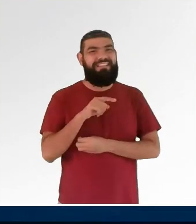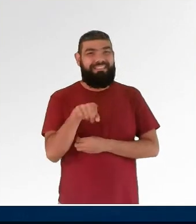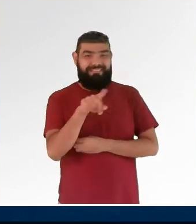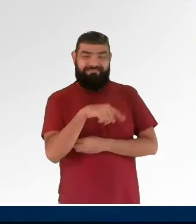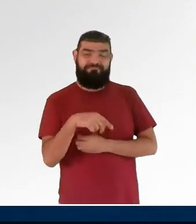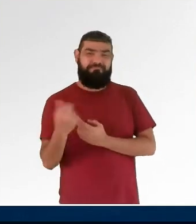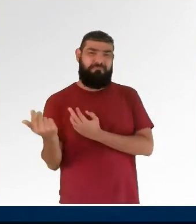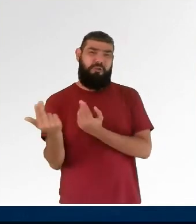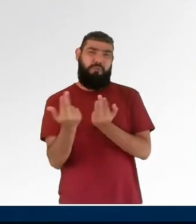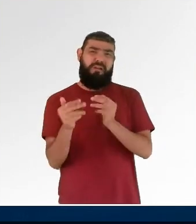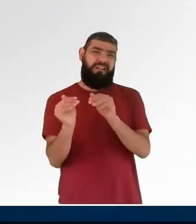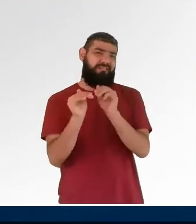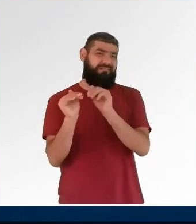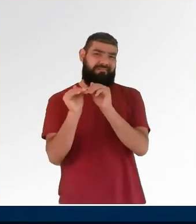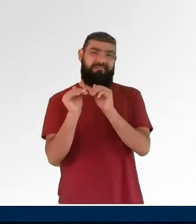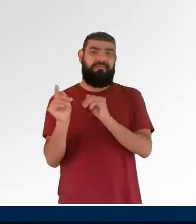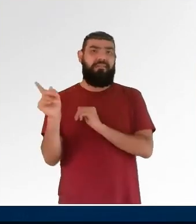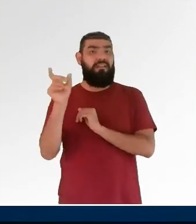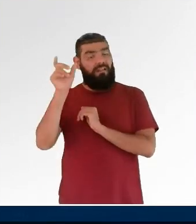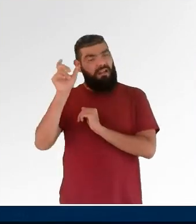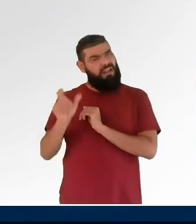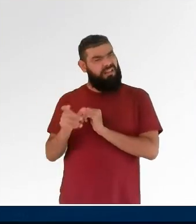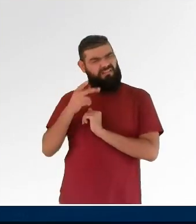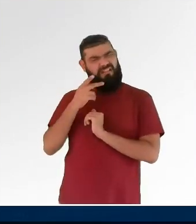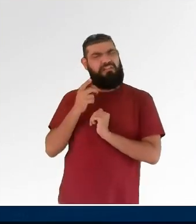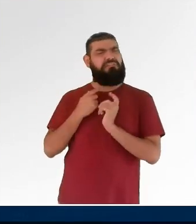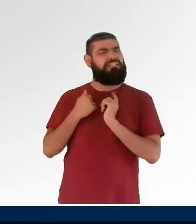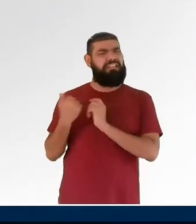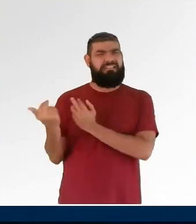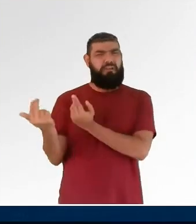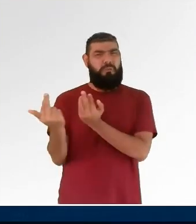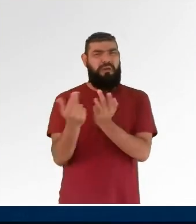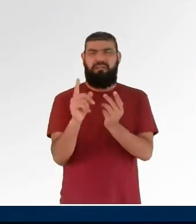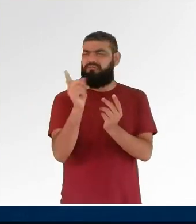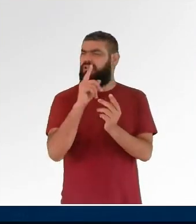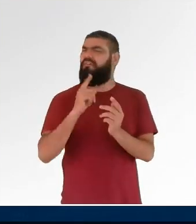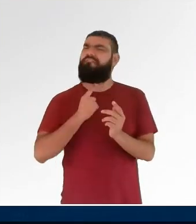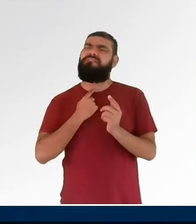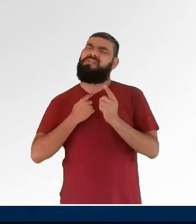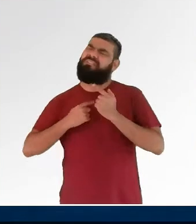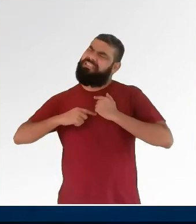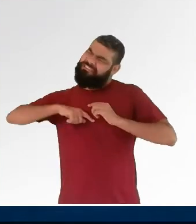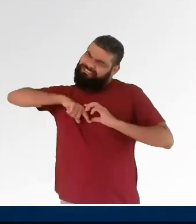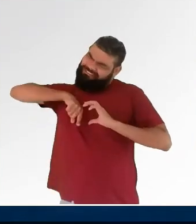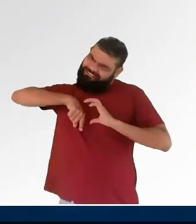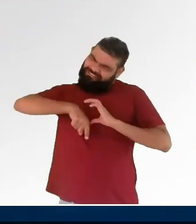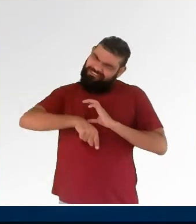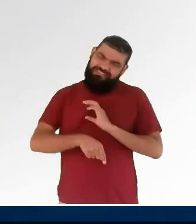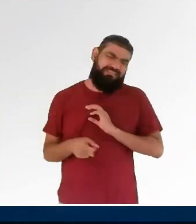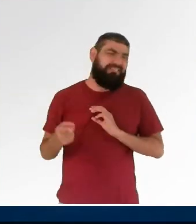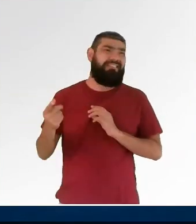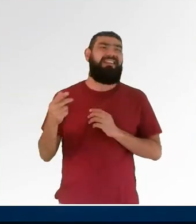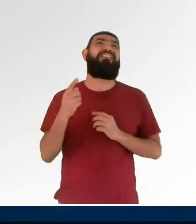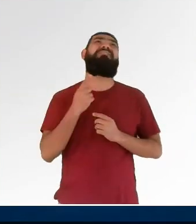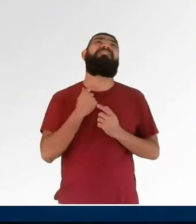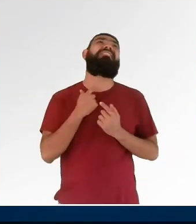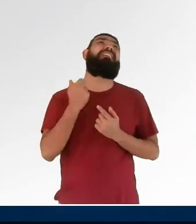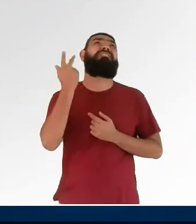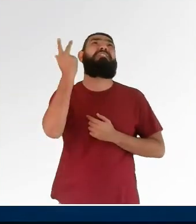nossa personagem, ela vai além. Ela diz que vontades assim, qualquer um pode